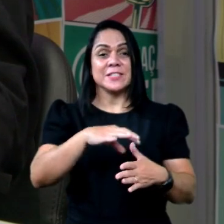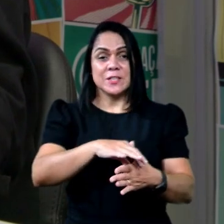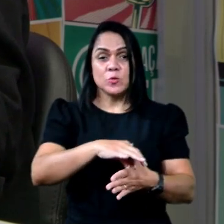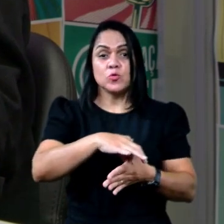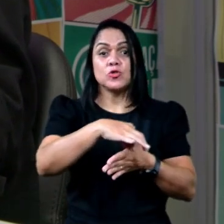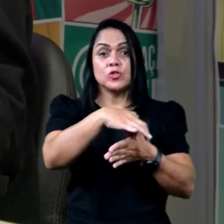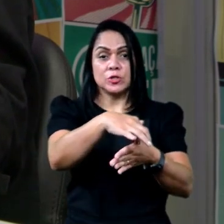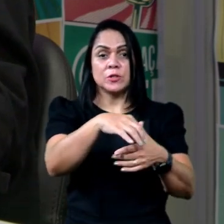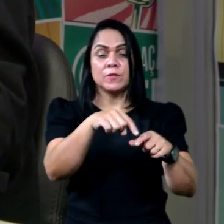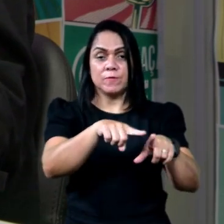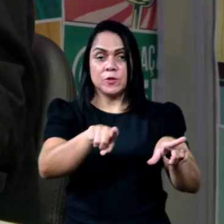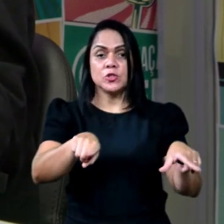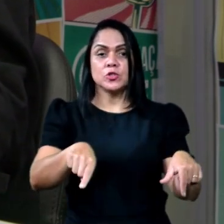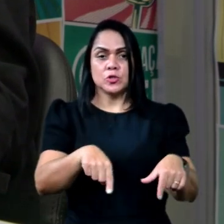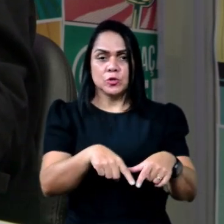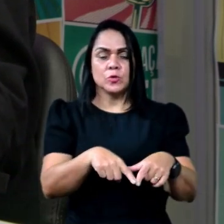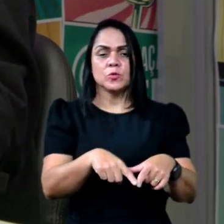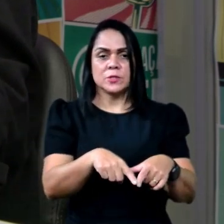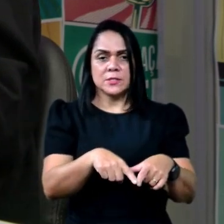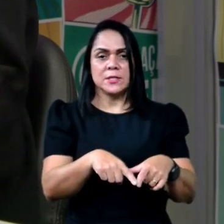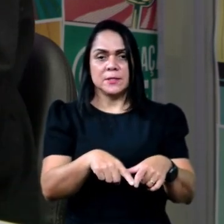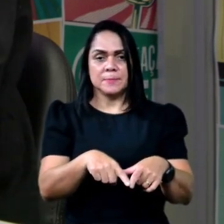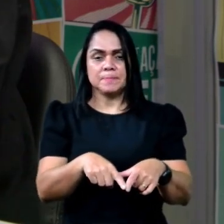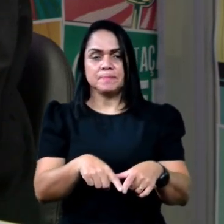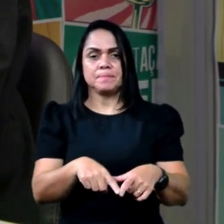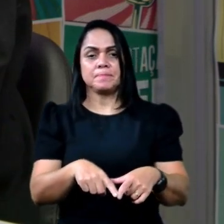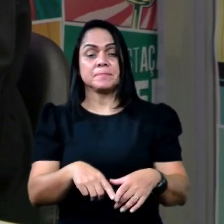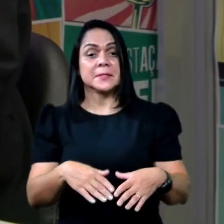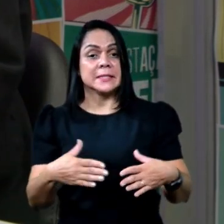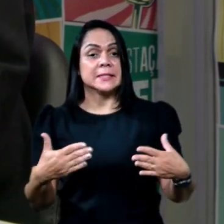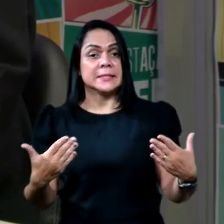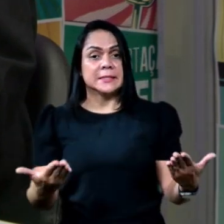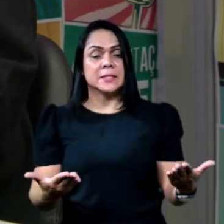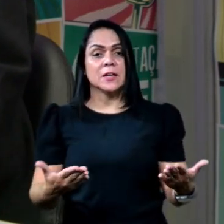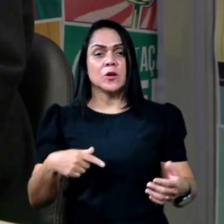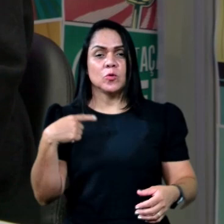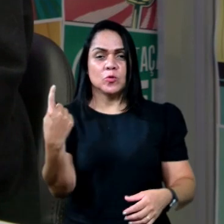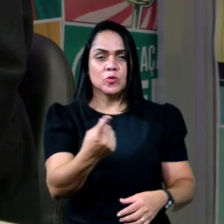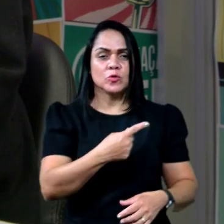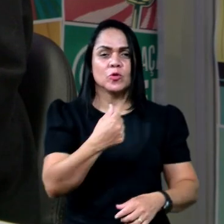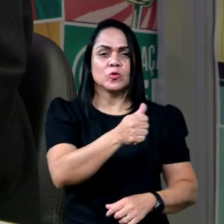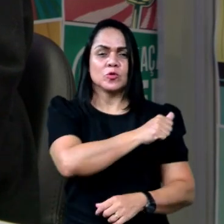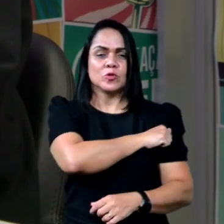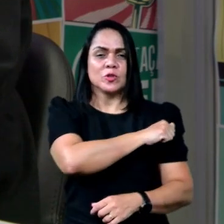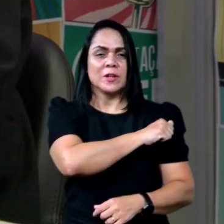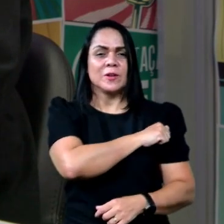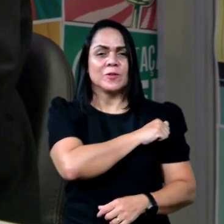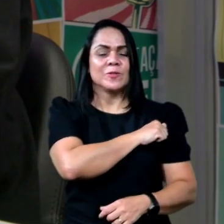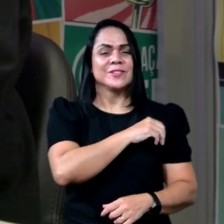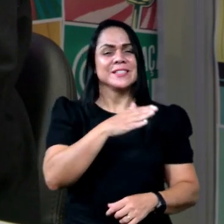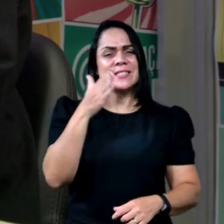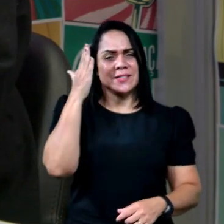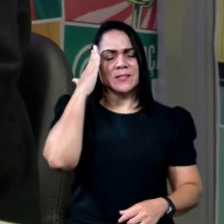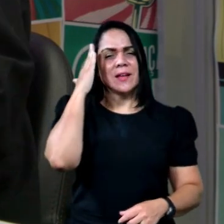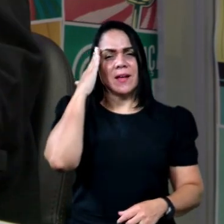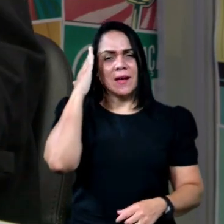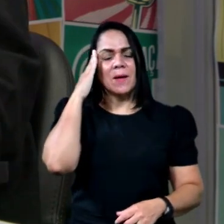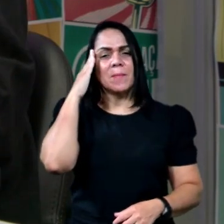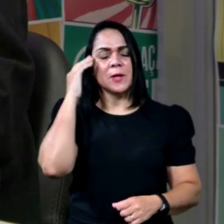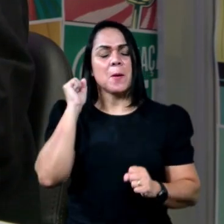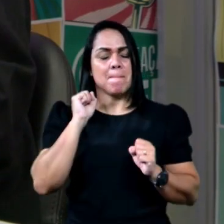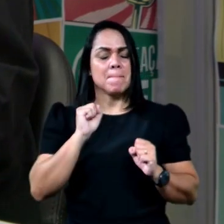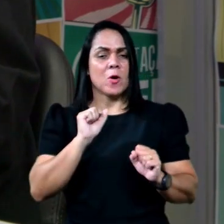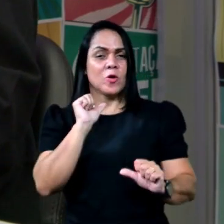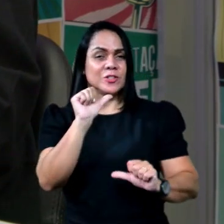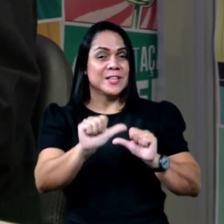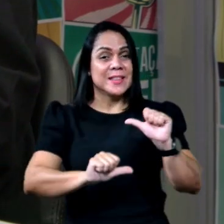Ele não sai da faculdade, chefe de cozinha. Então, os nossos alunos entendem isso como realidade e entendem que ele pode trabalhar com